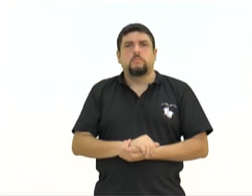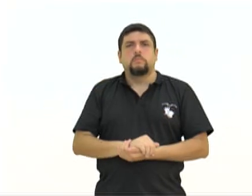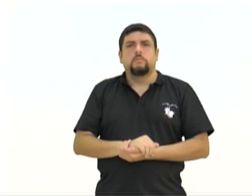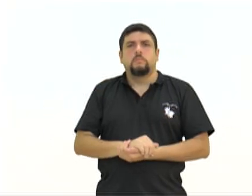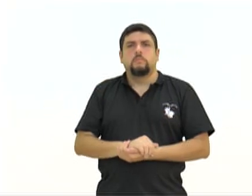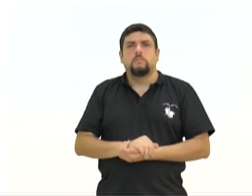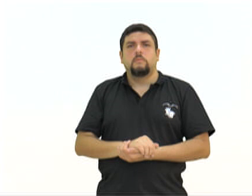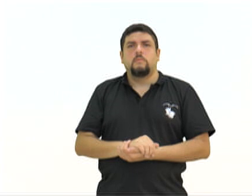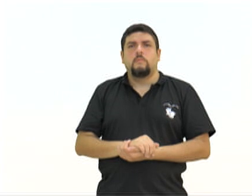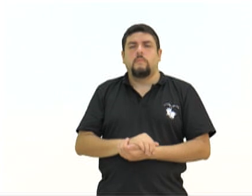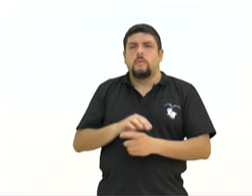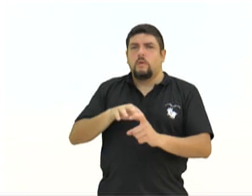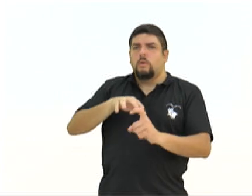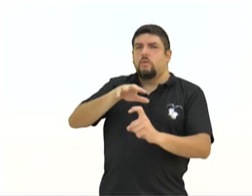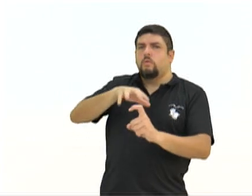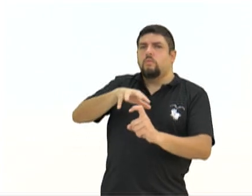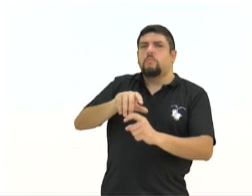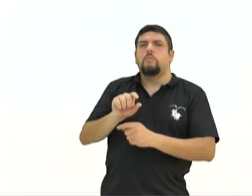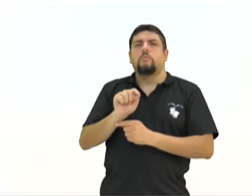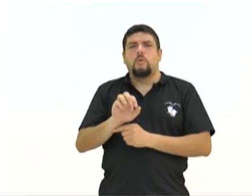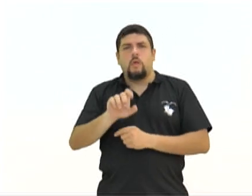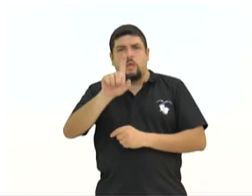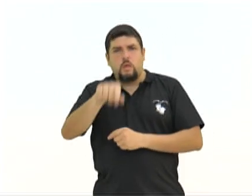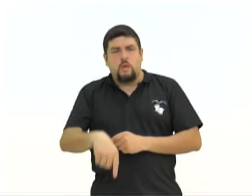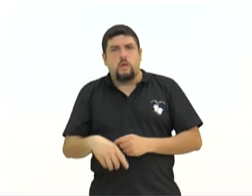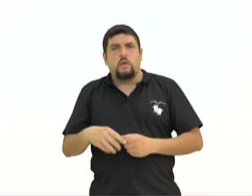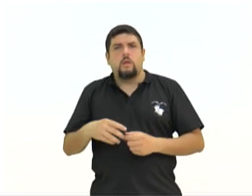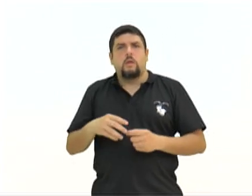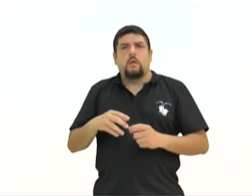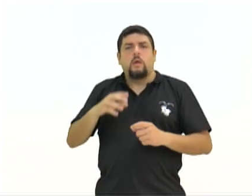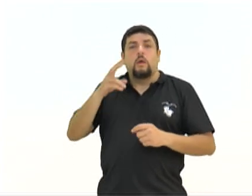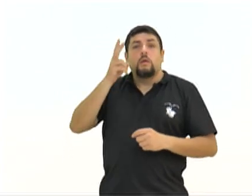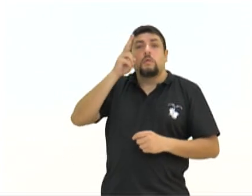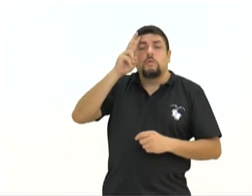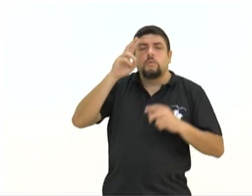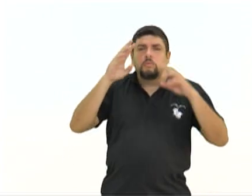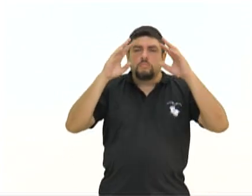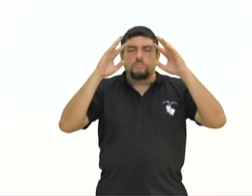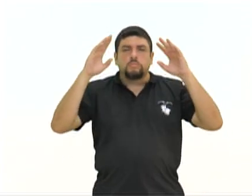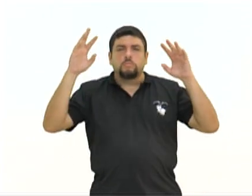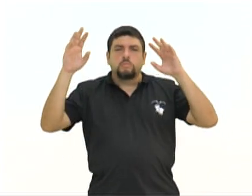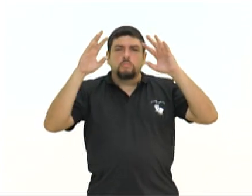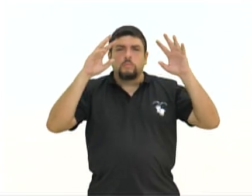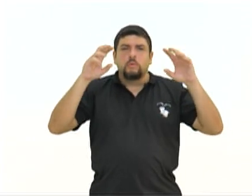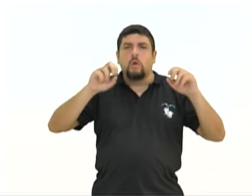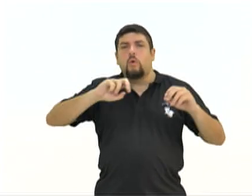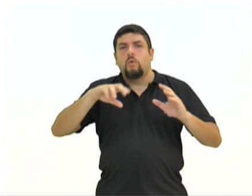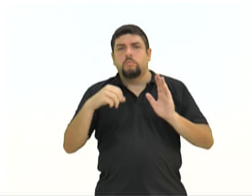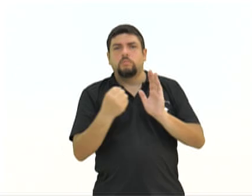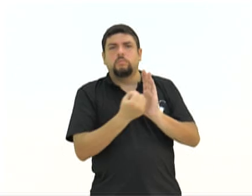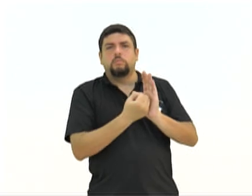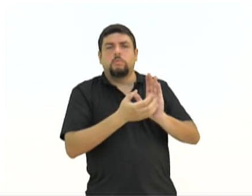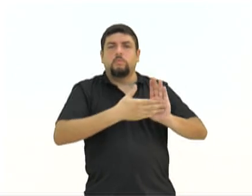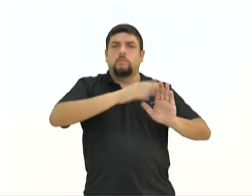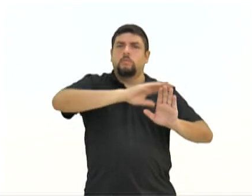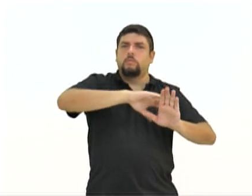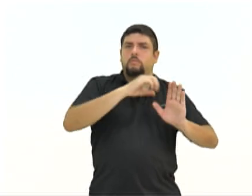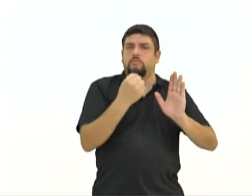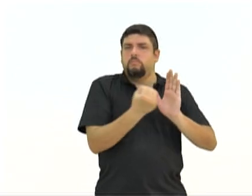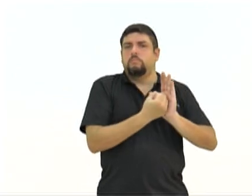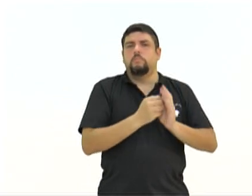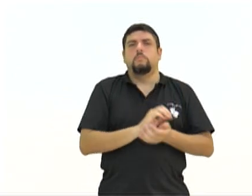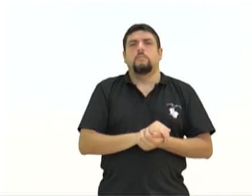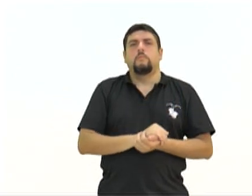ele pode ser uma narrativa de teor fantástico e simbólico, normalmente com personagens ou seres